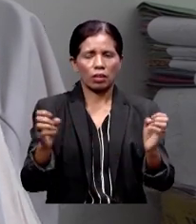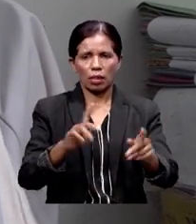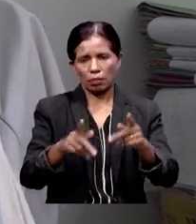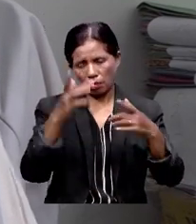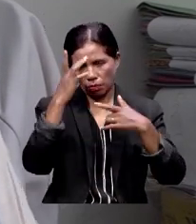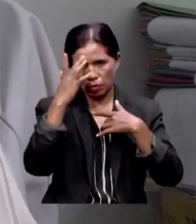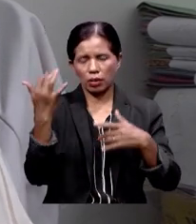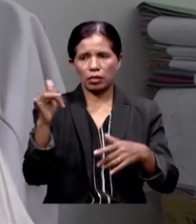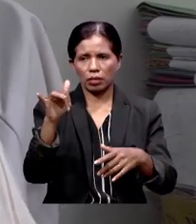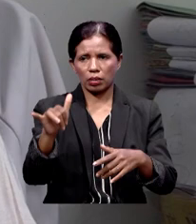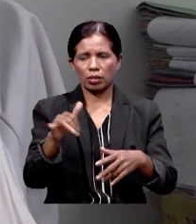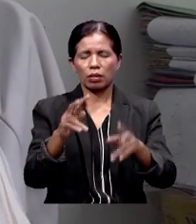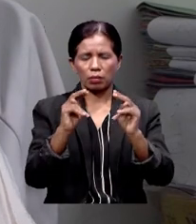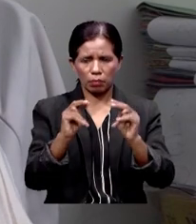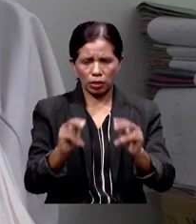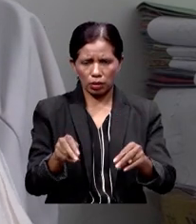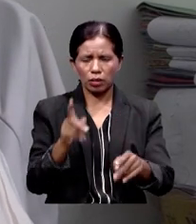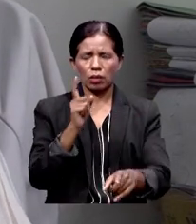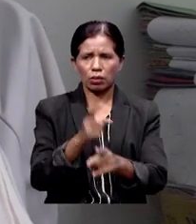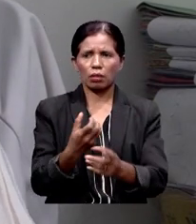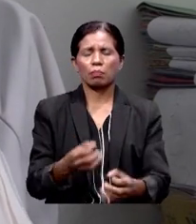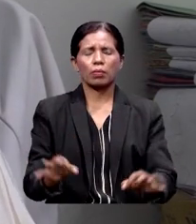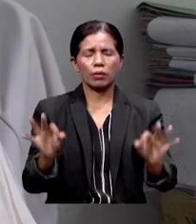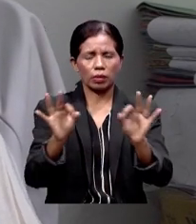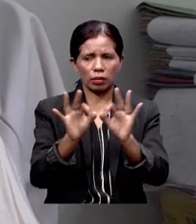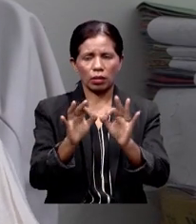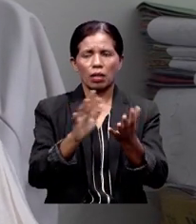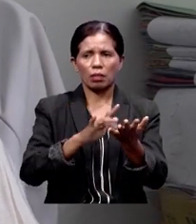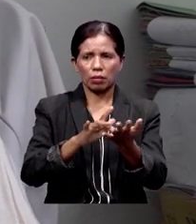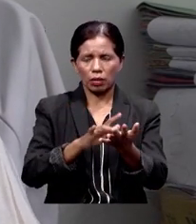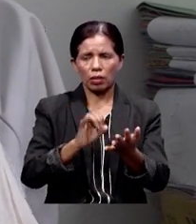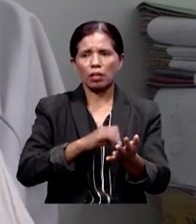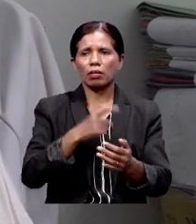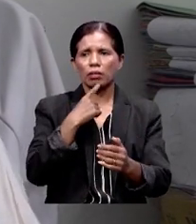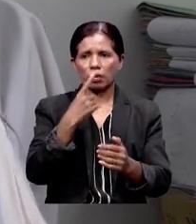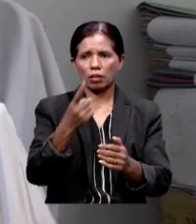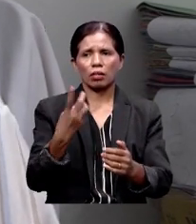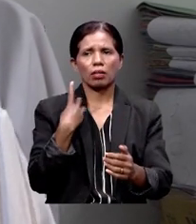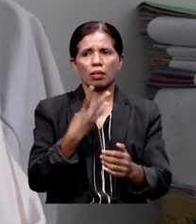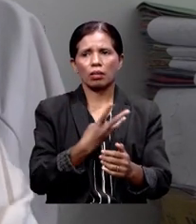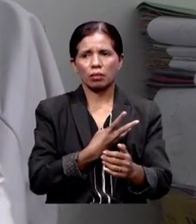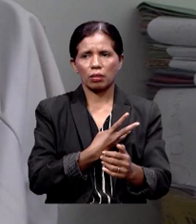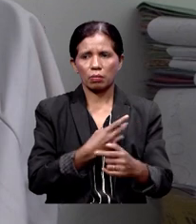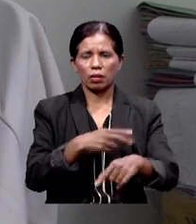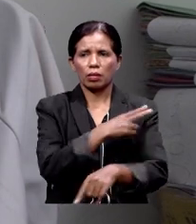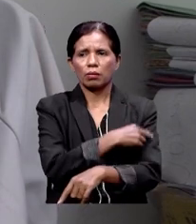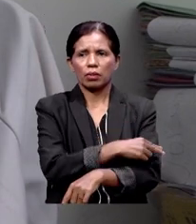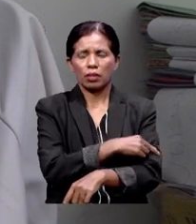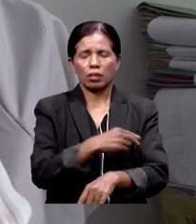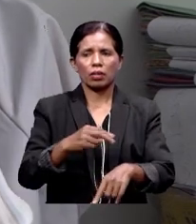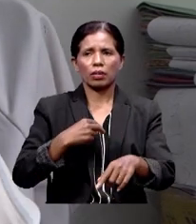bem necessário liu importante liu tu usa ai moro que ida oina temene a mi se yaruka ba hospital nacional